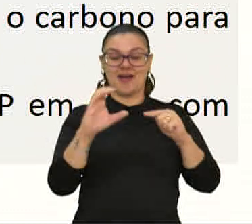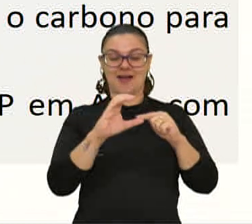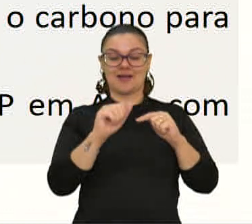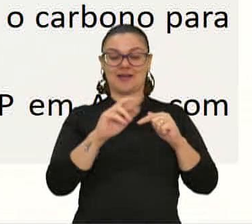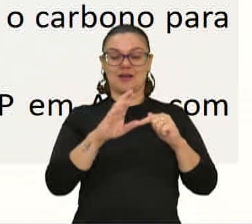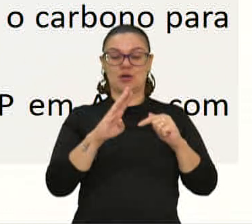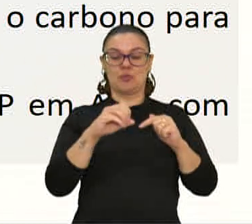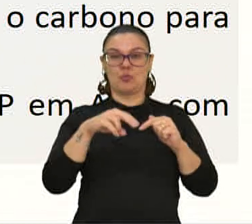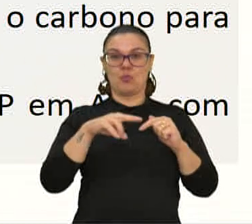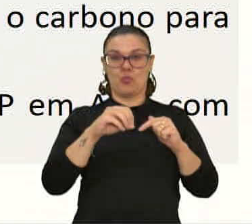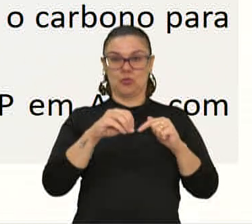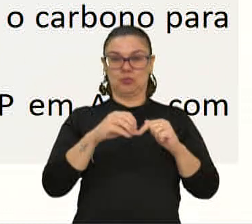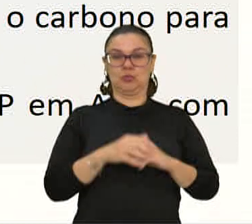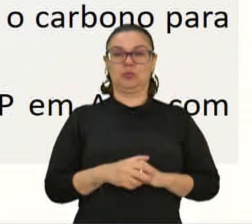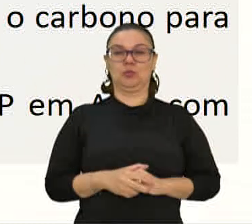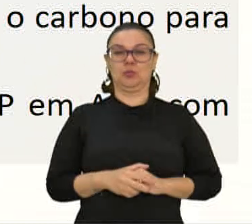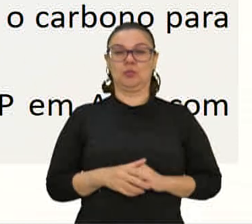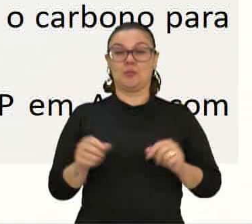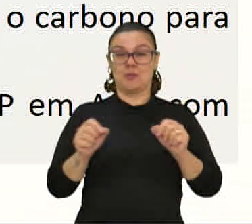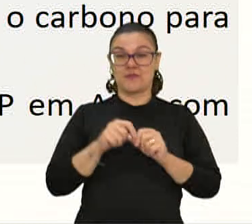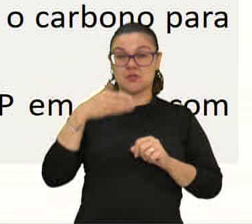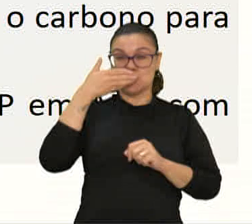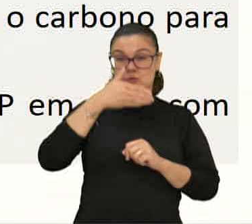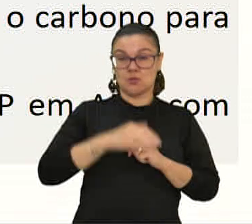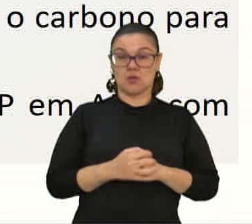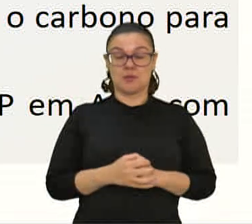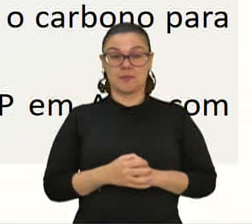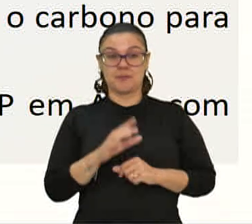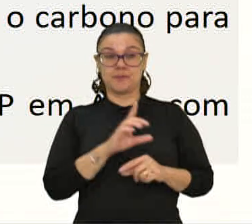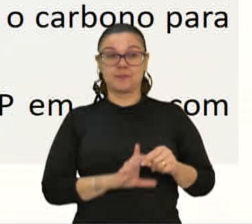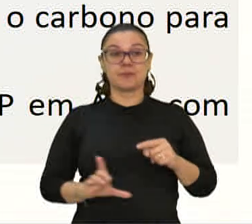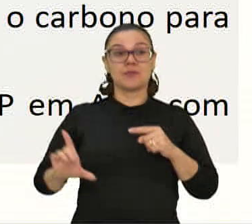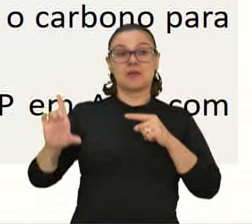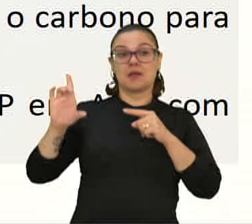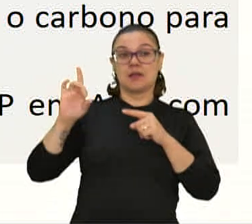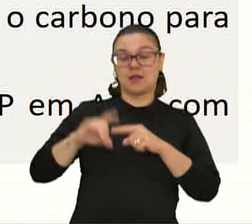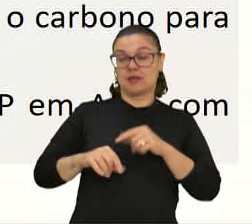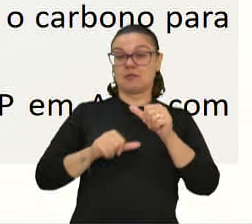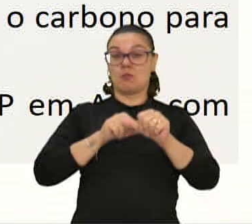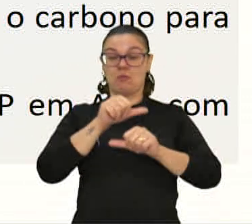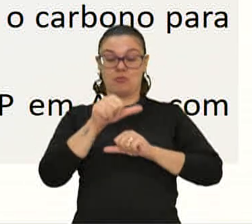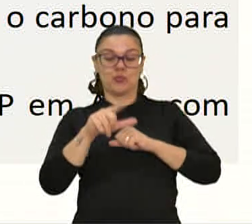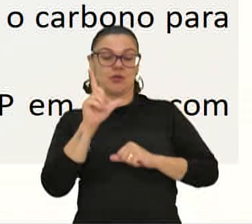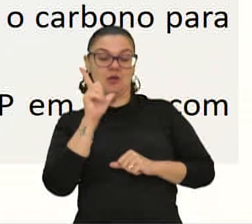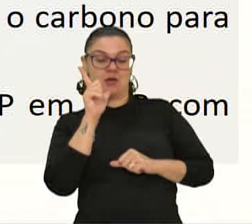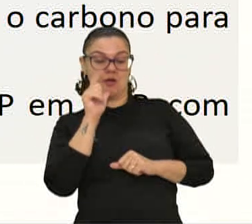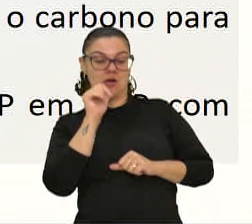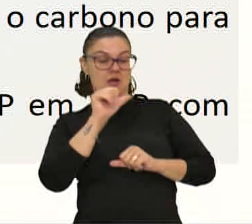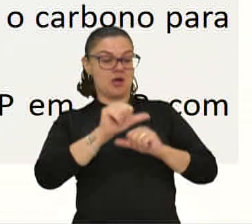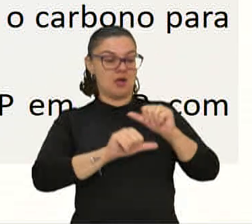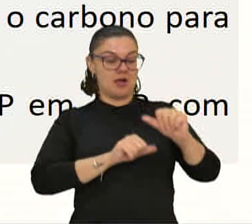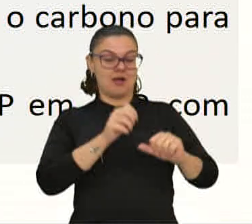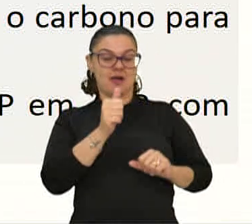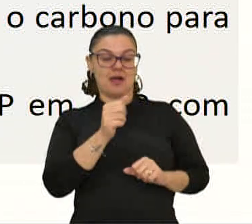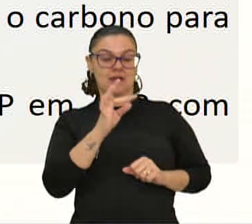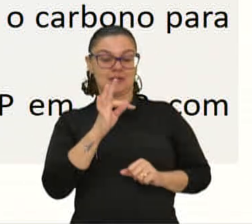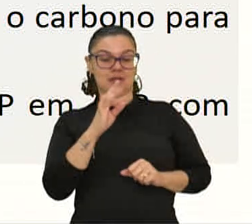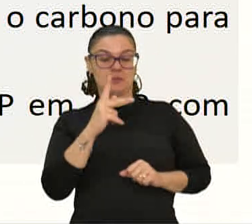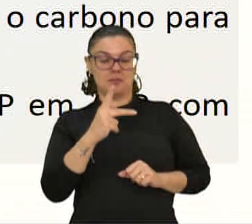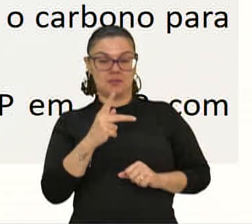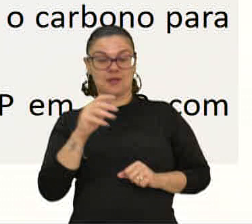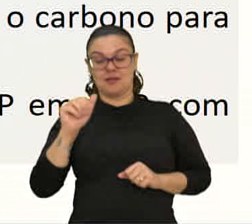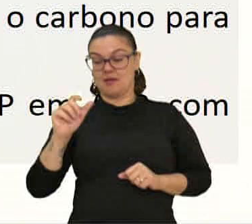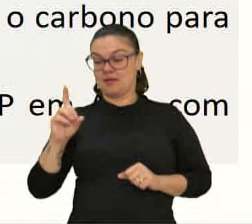para a formação da glicose. Ou D, quebra da molécula de água a partir da conversão de ATP em